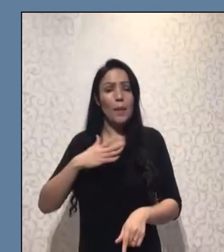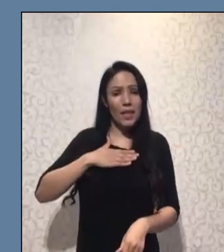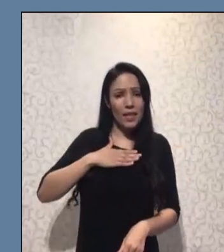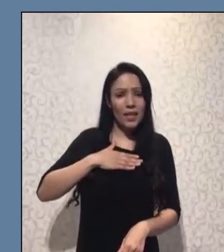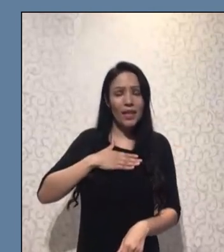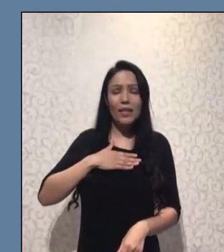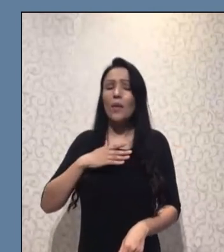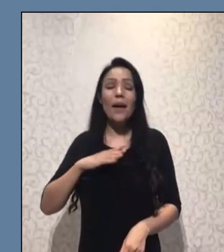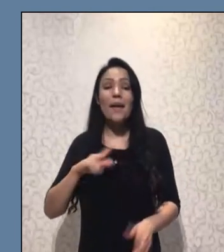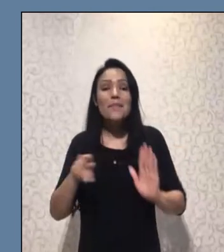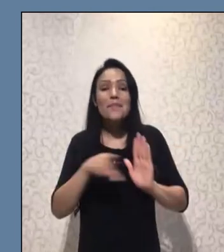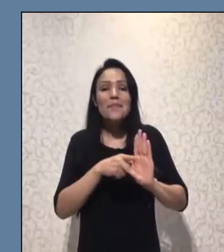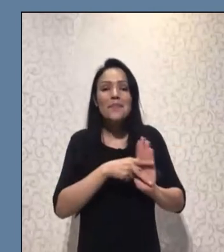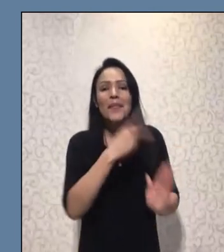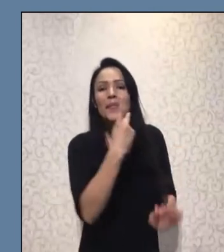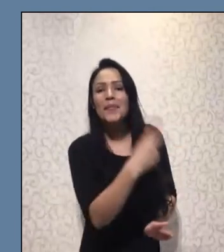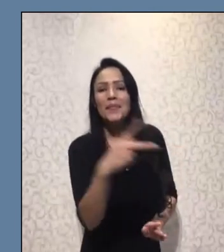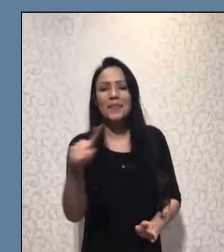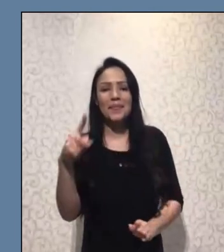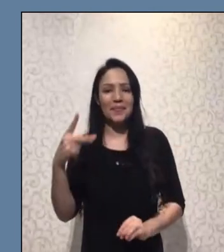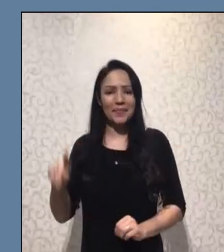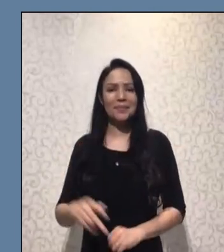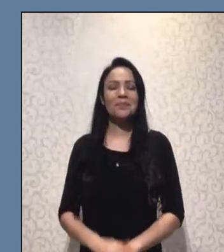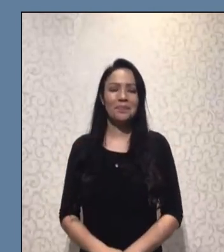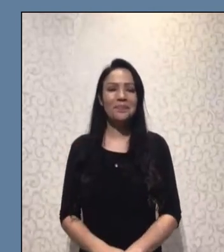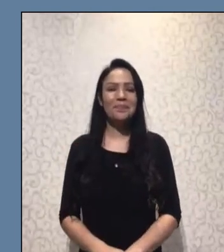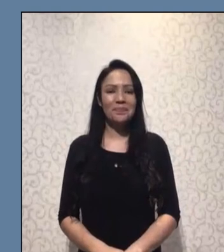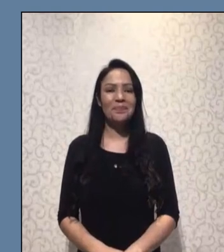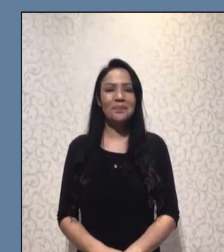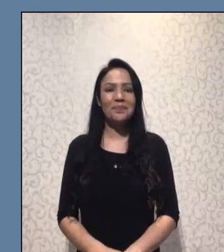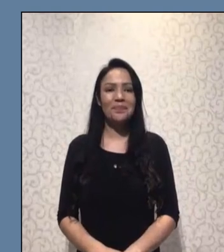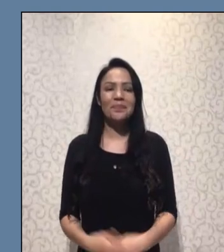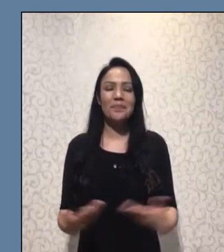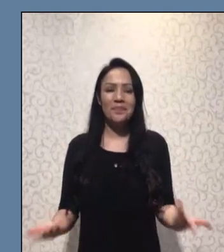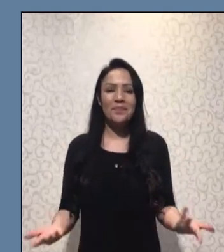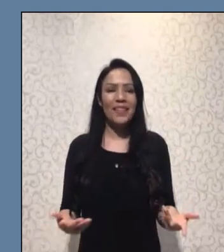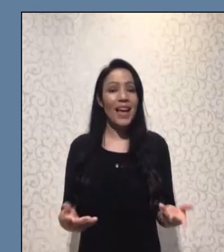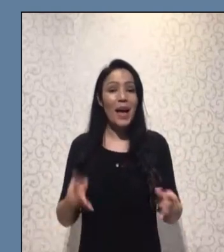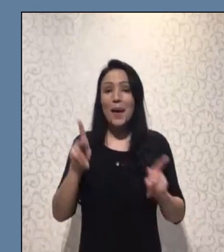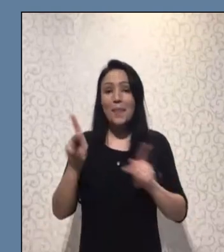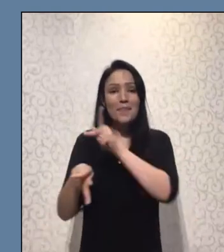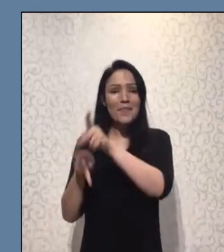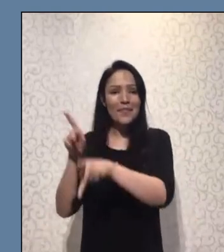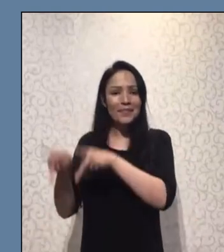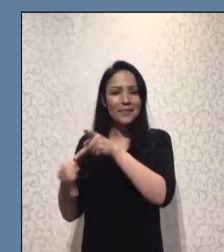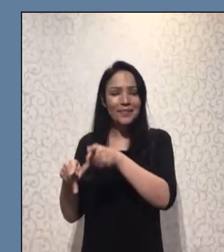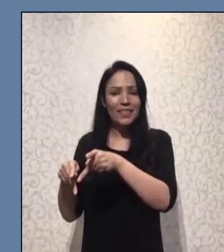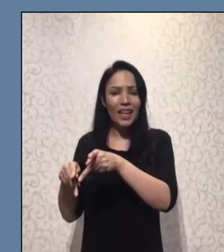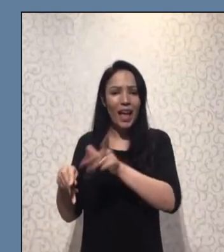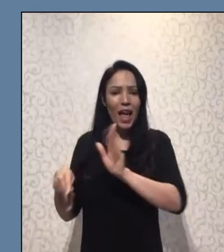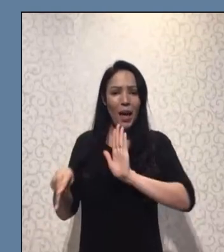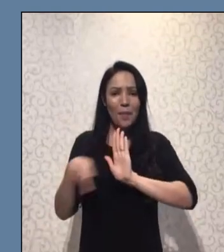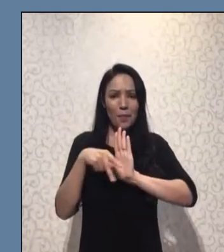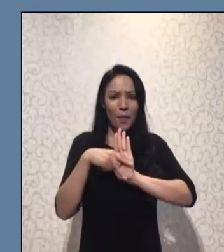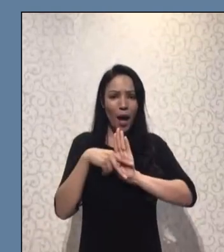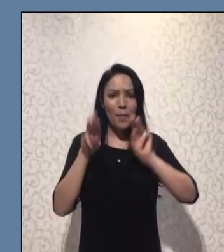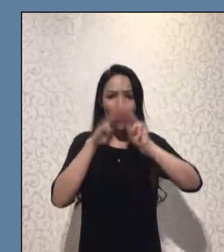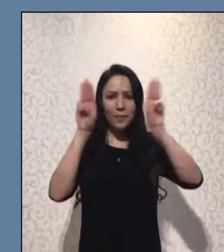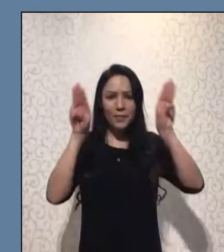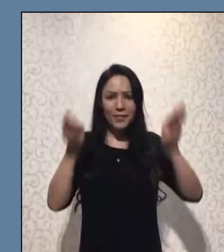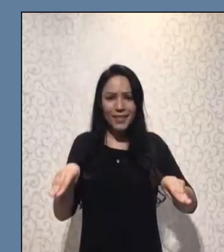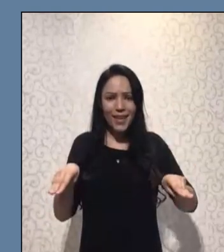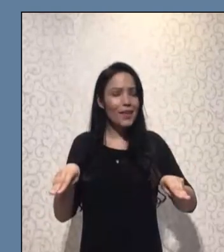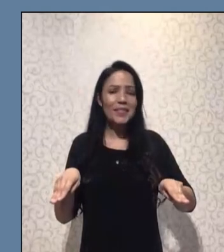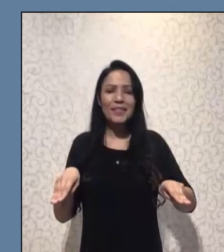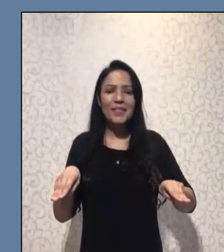que as pessoas têm que saber. Entendeu? O acervo é público, né? O acervo não é da Pinacoteca. O acervo é de